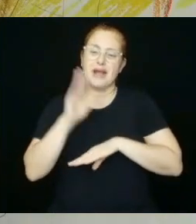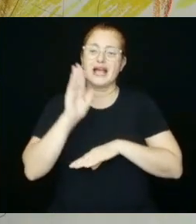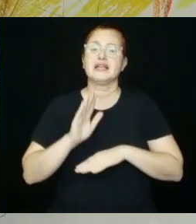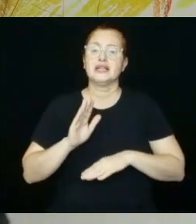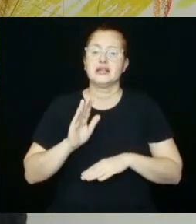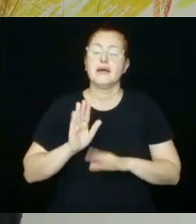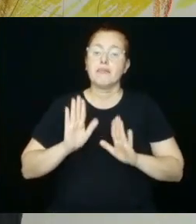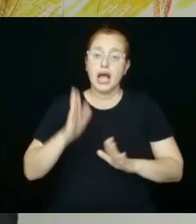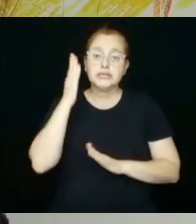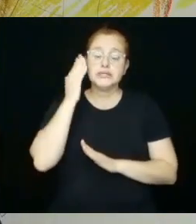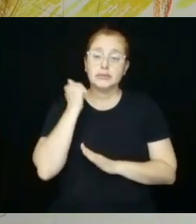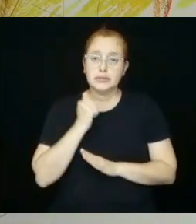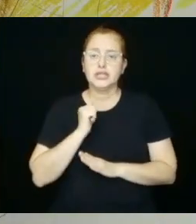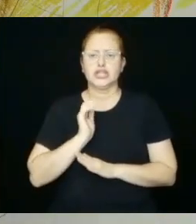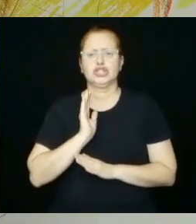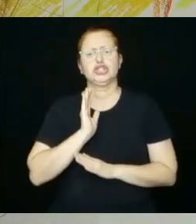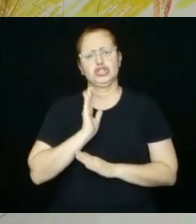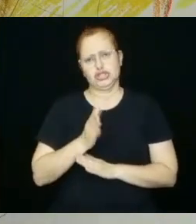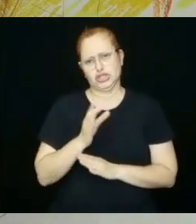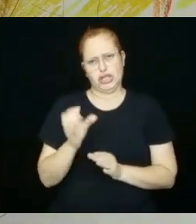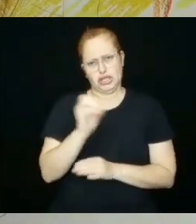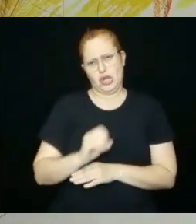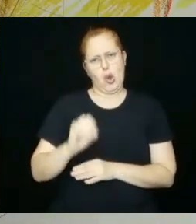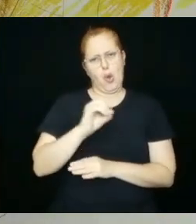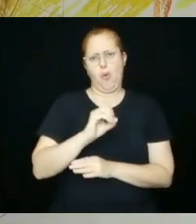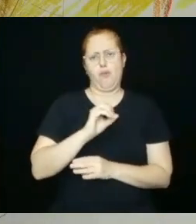que ele já adquiriu um corpo, assim.